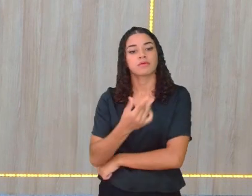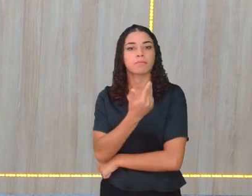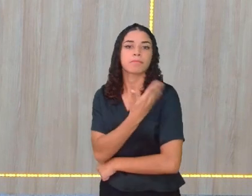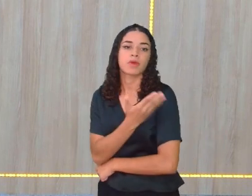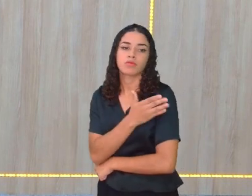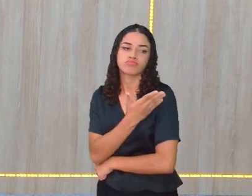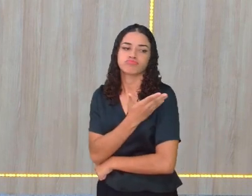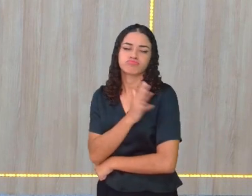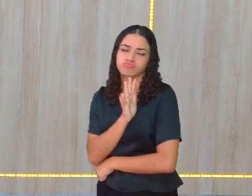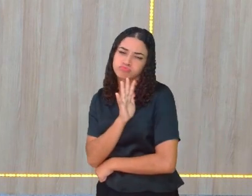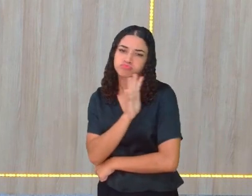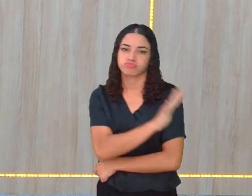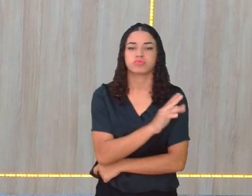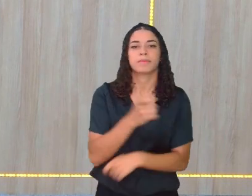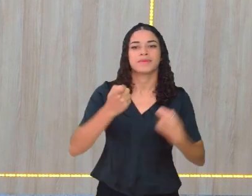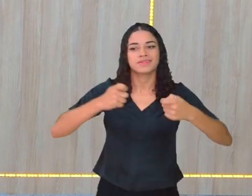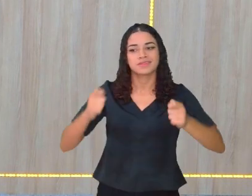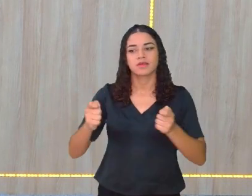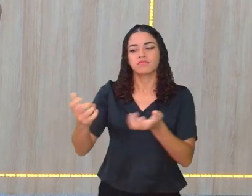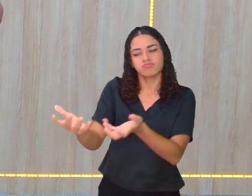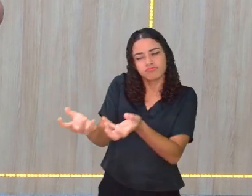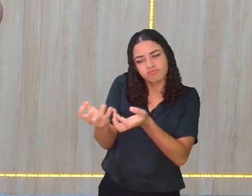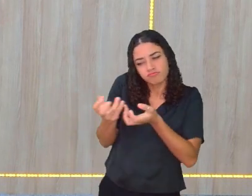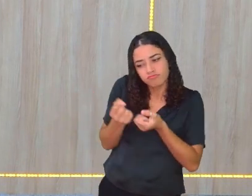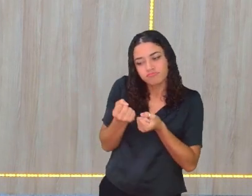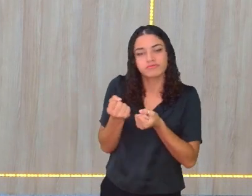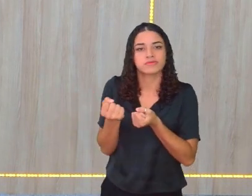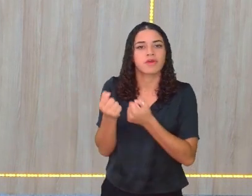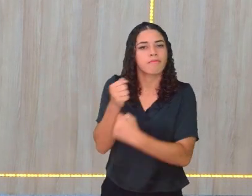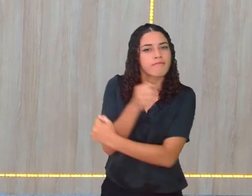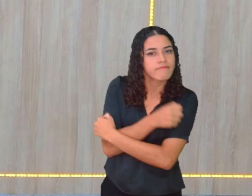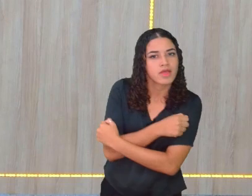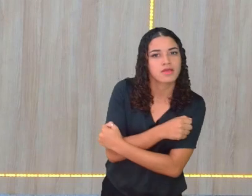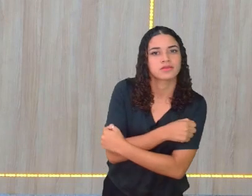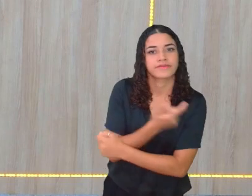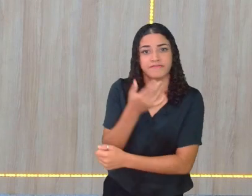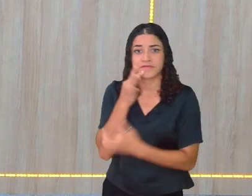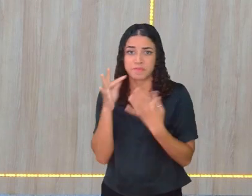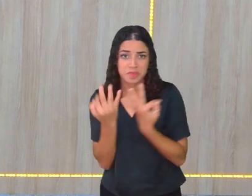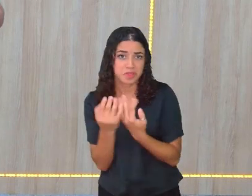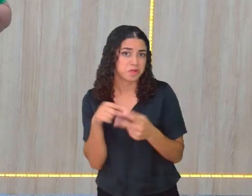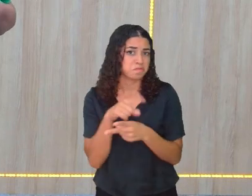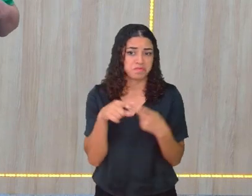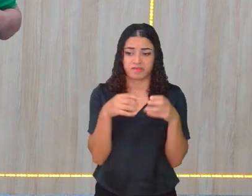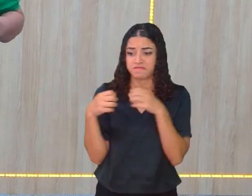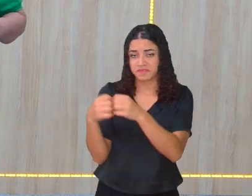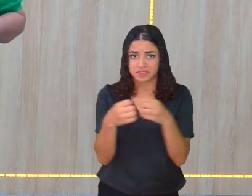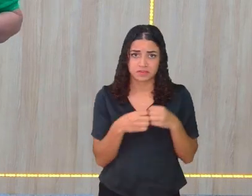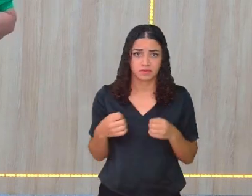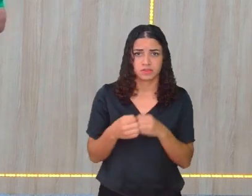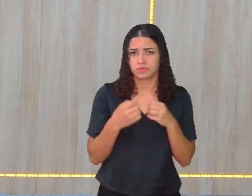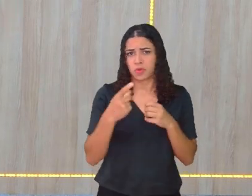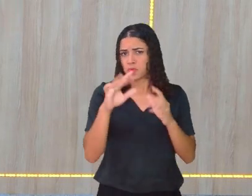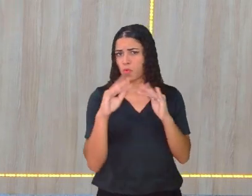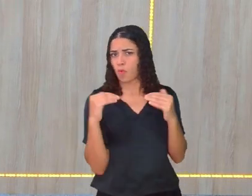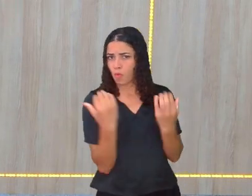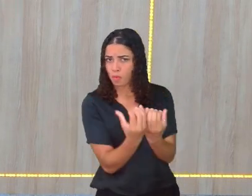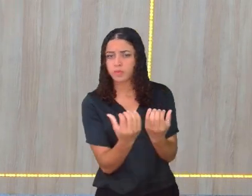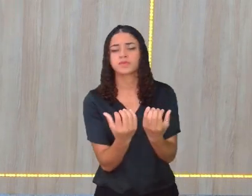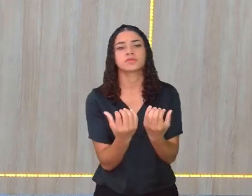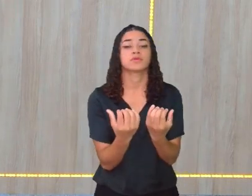de abraçar, de acolher familiares, né, vizinhos, o pessoal aí da comunidade